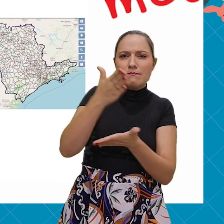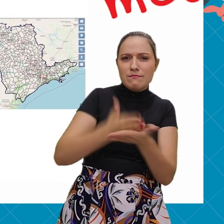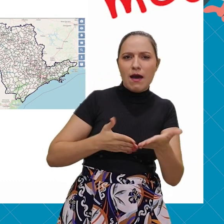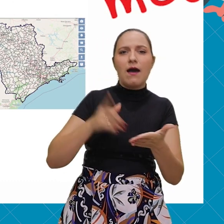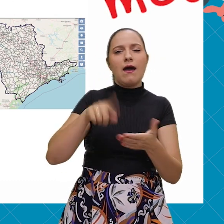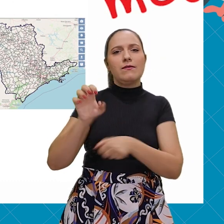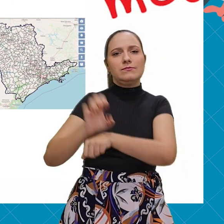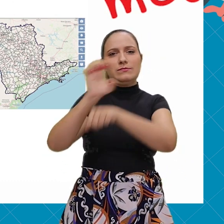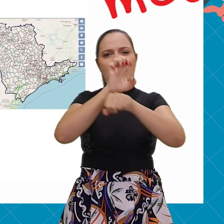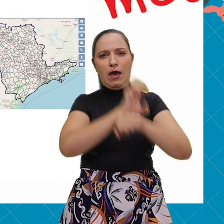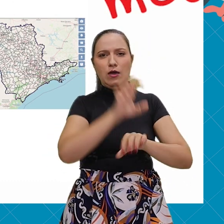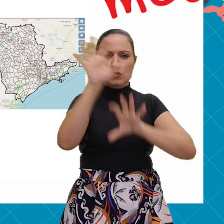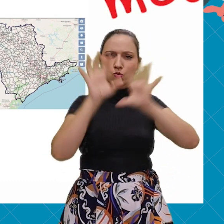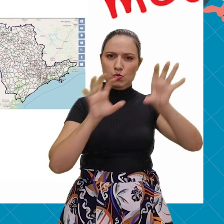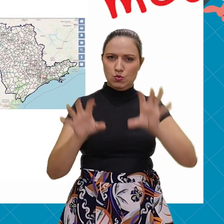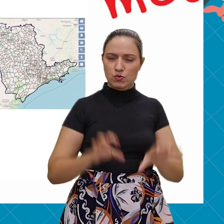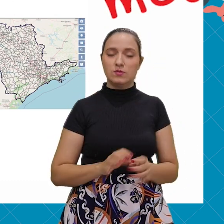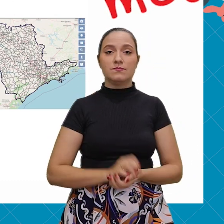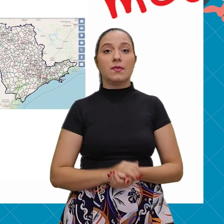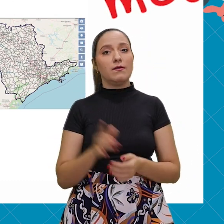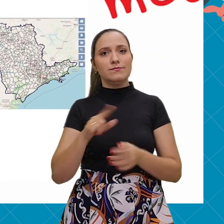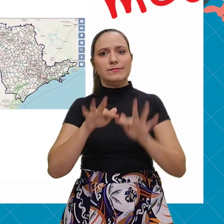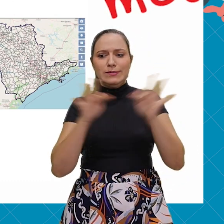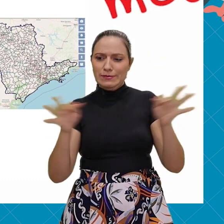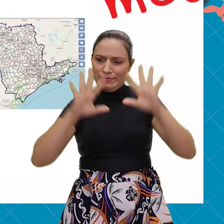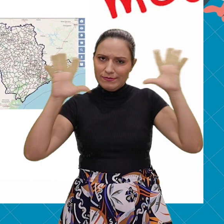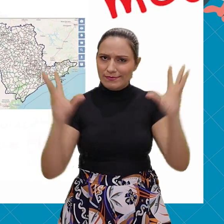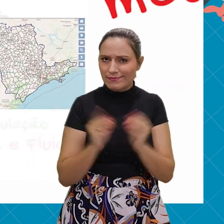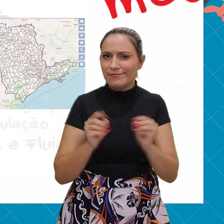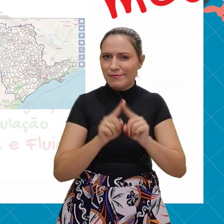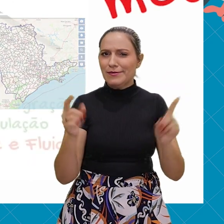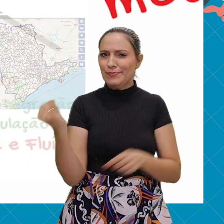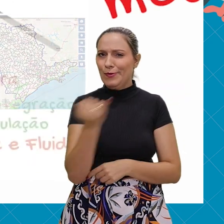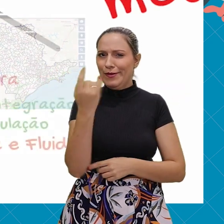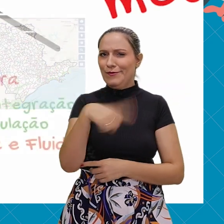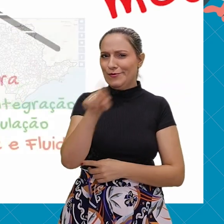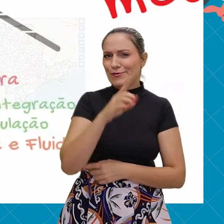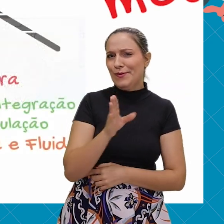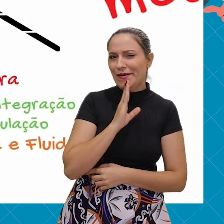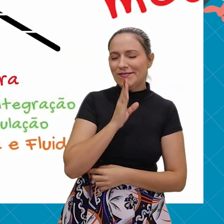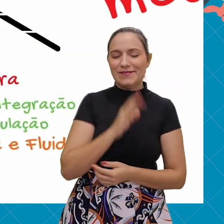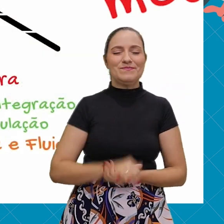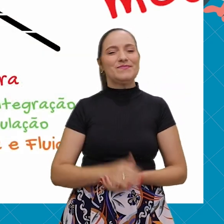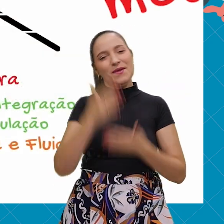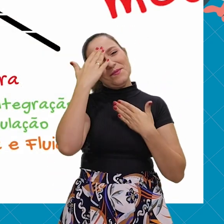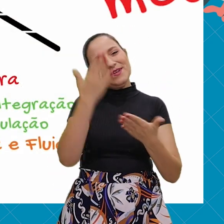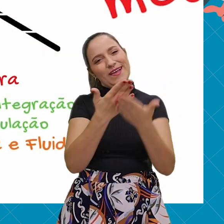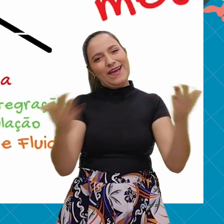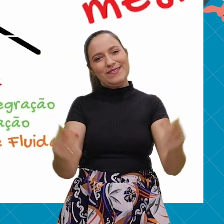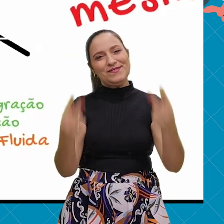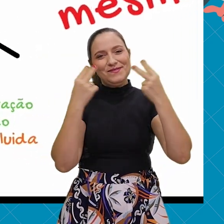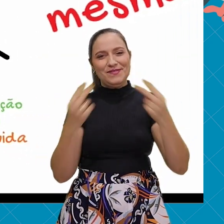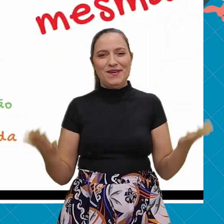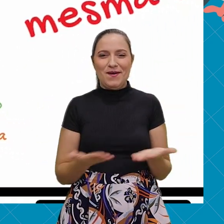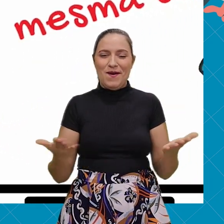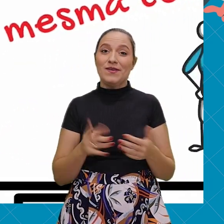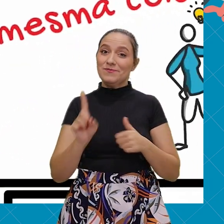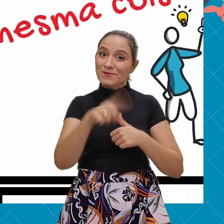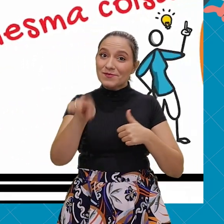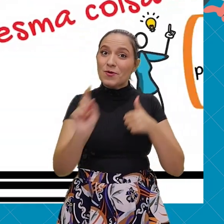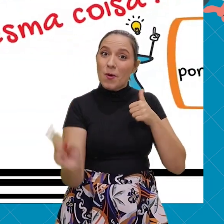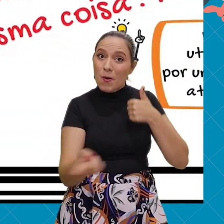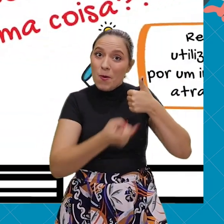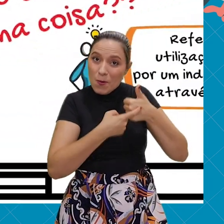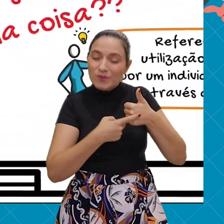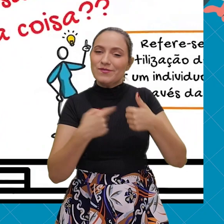entre estados. Por mais que essa seja uma análise simplista, é importante que você também a conheça. Então valeu para você que ficou até aqui. Se